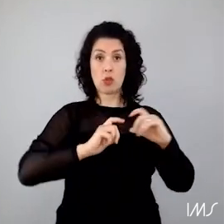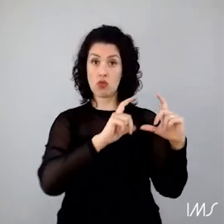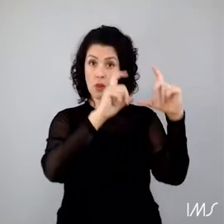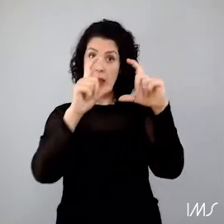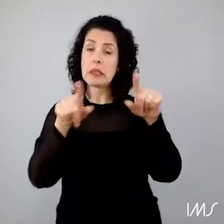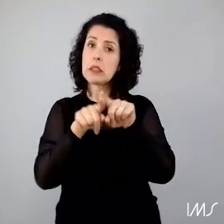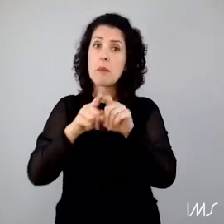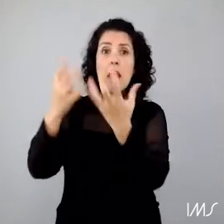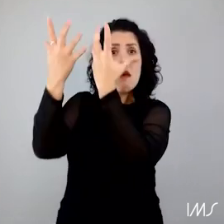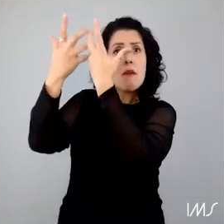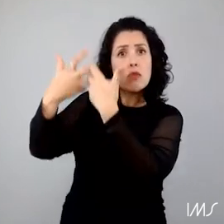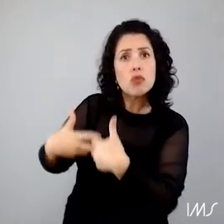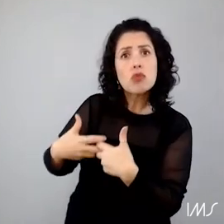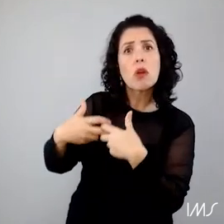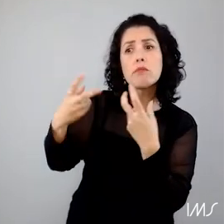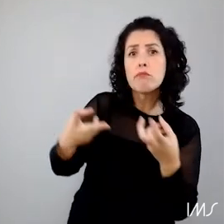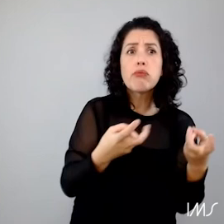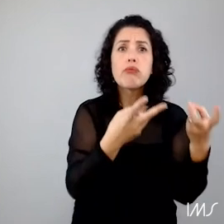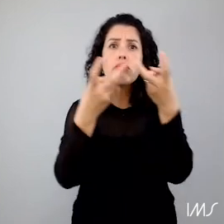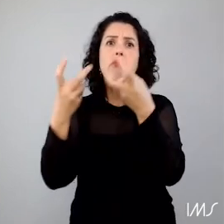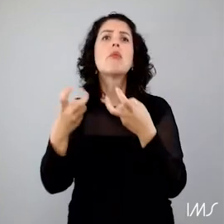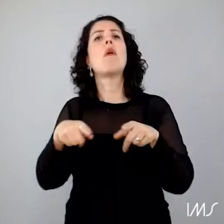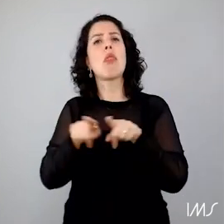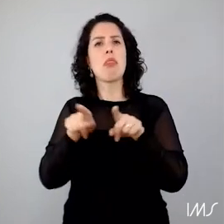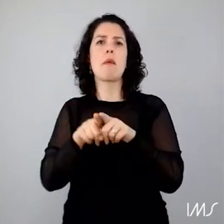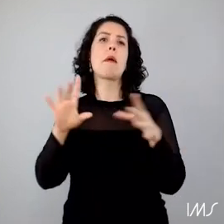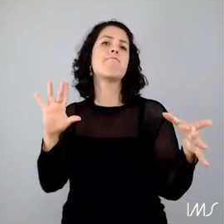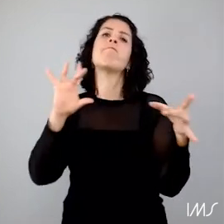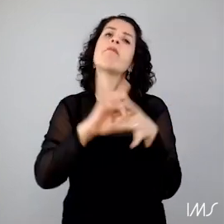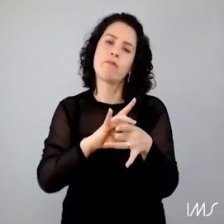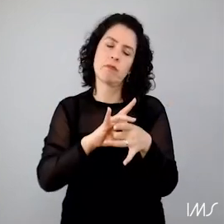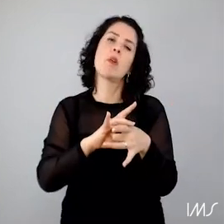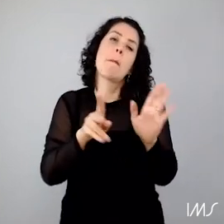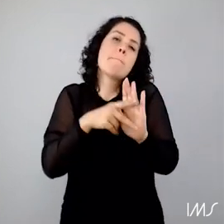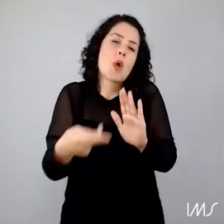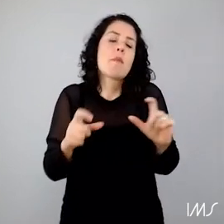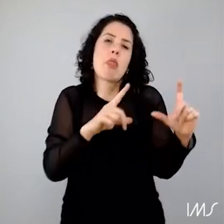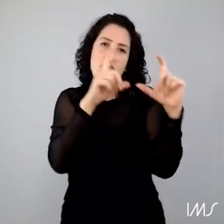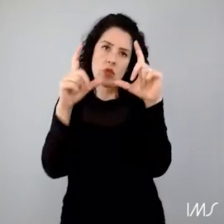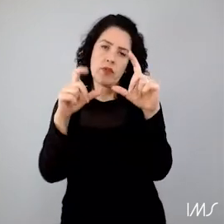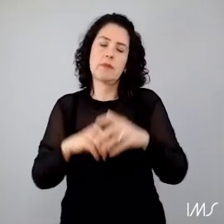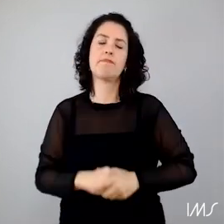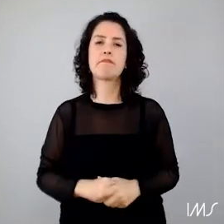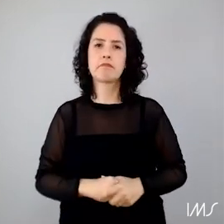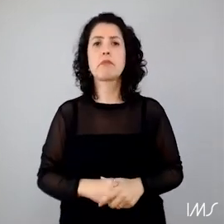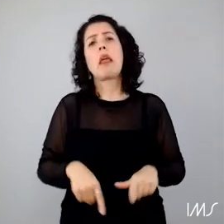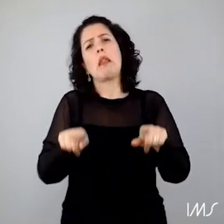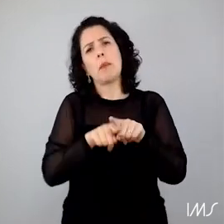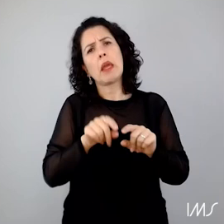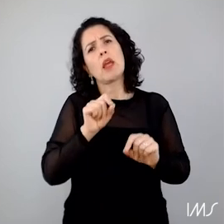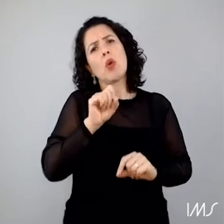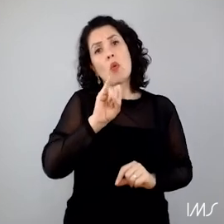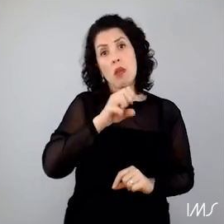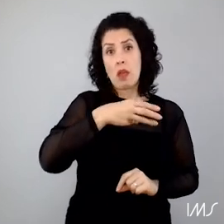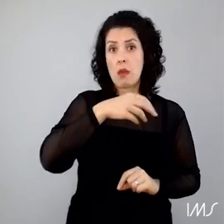da fotografia. Portanto, quer dizer, o que o Instituto tem feito, eu acho que é responder a uma questão da cultura